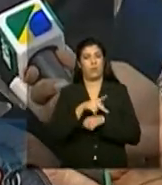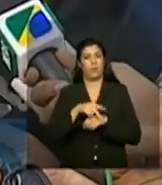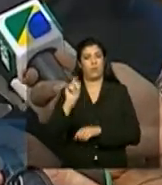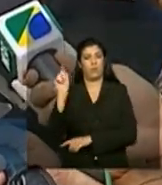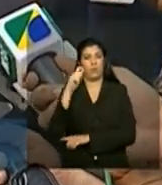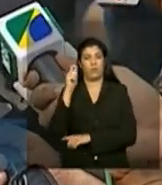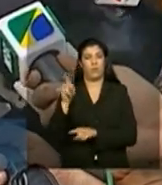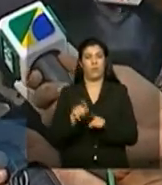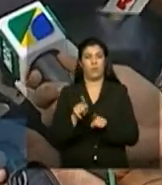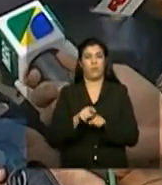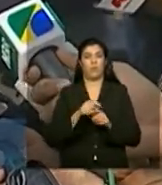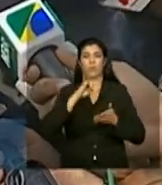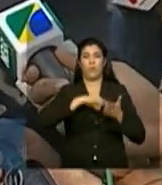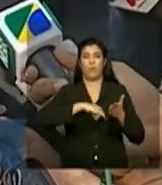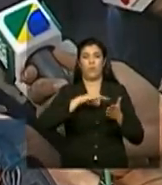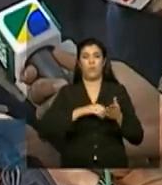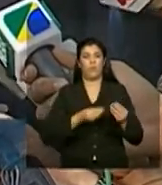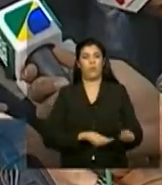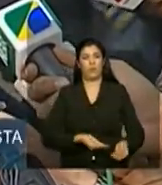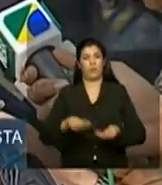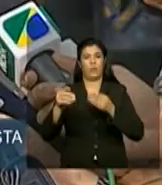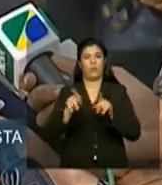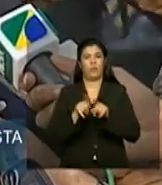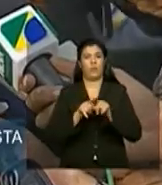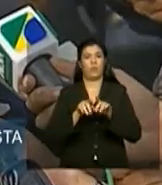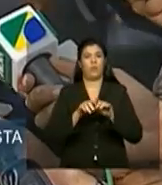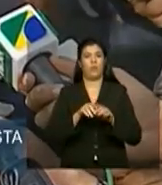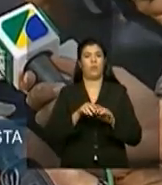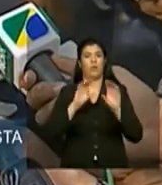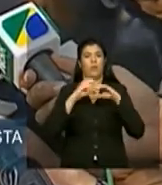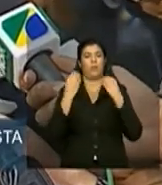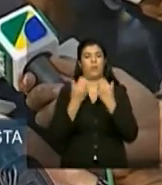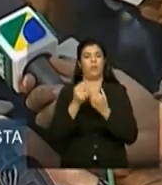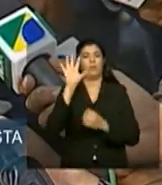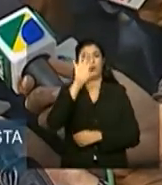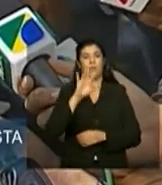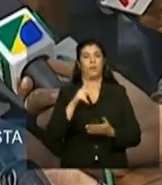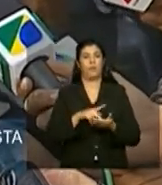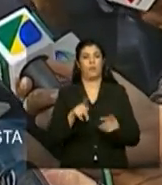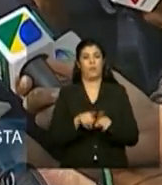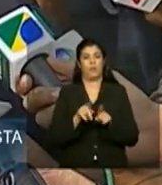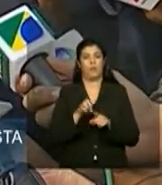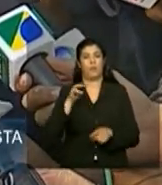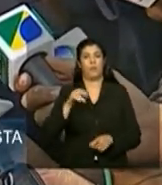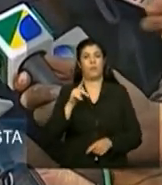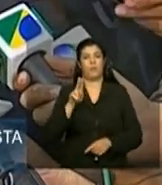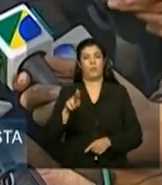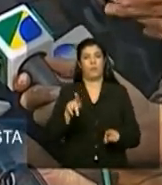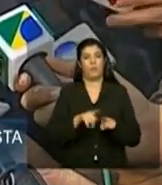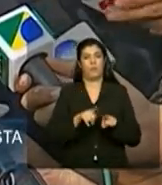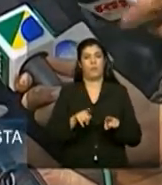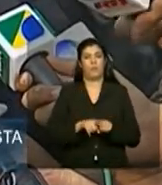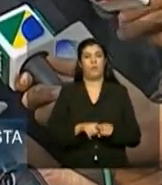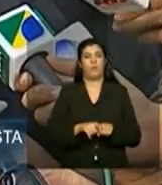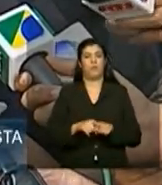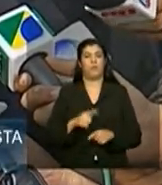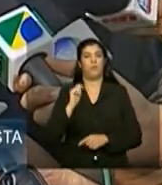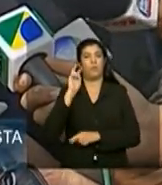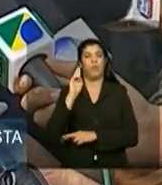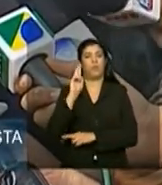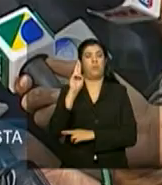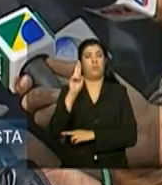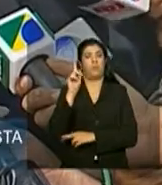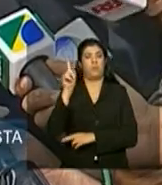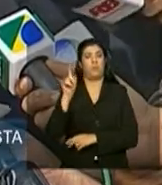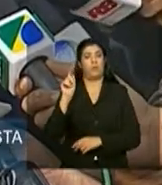o laudo será encaminhado à Comissão Nacional da Verdade, ao Ministério Público Federal e às autoridades